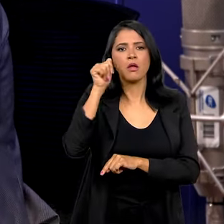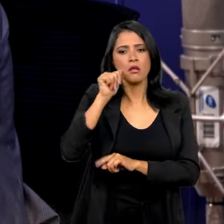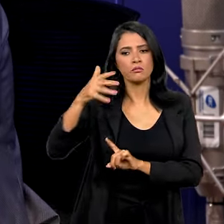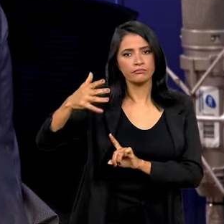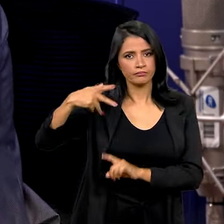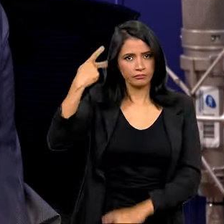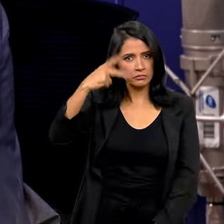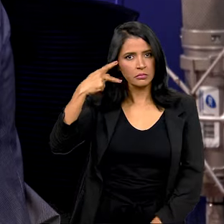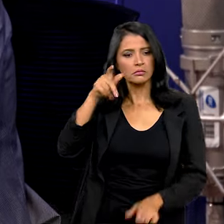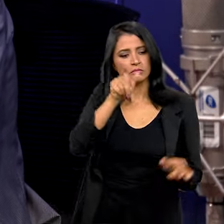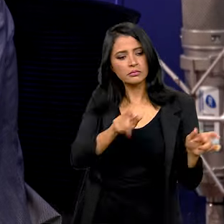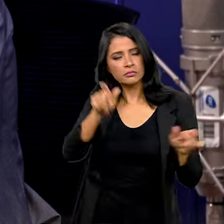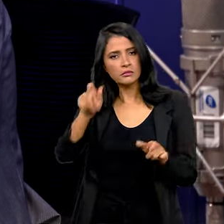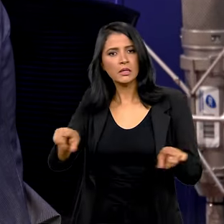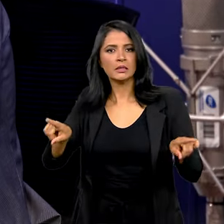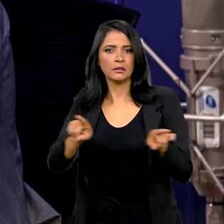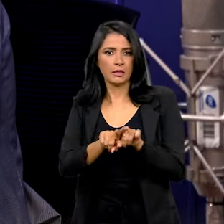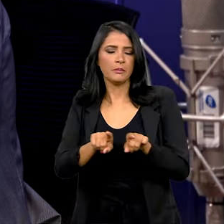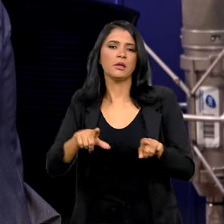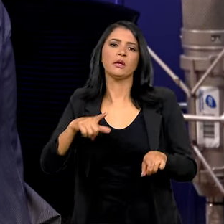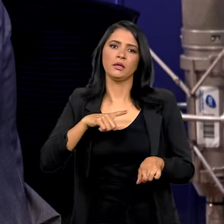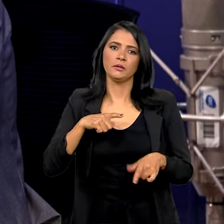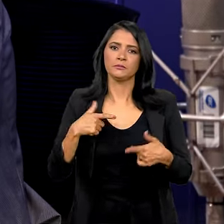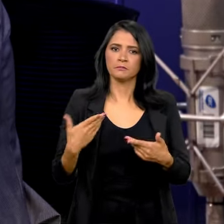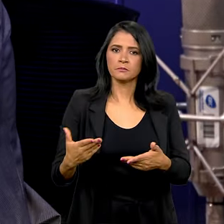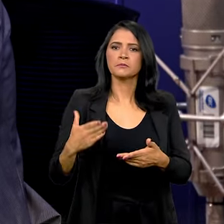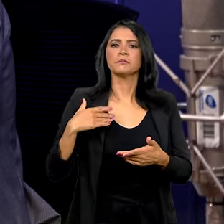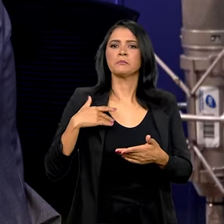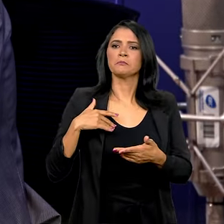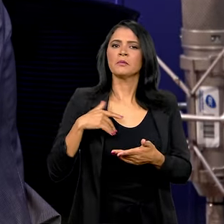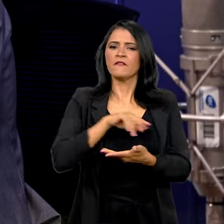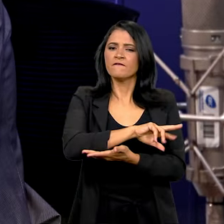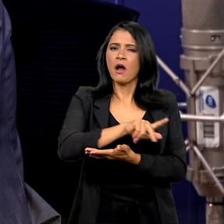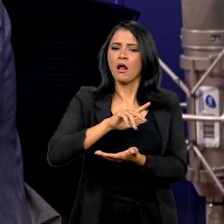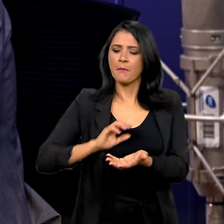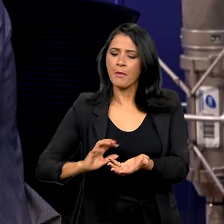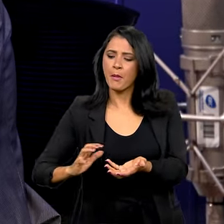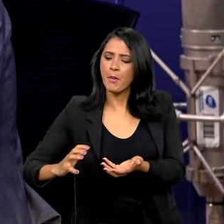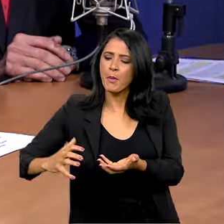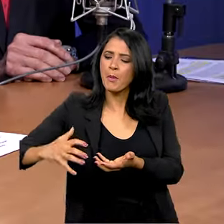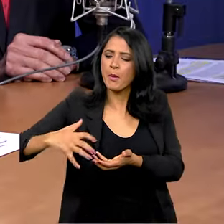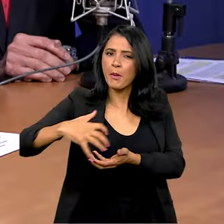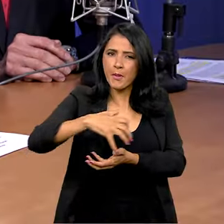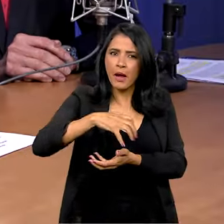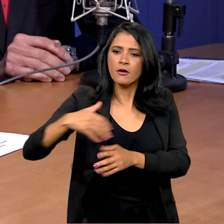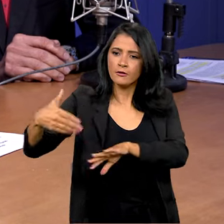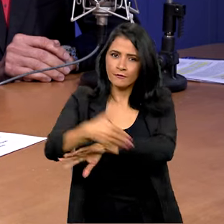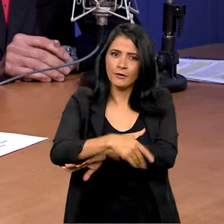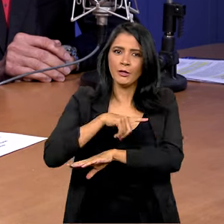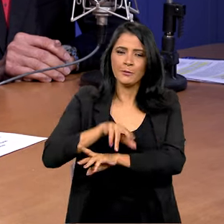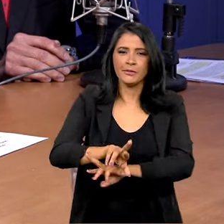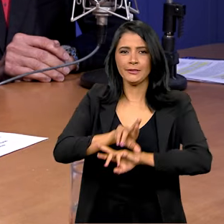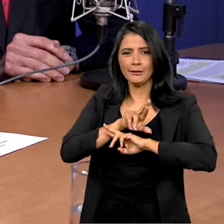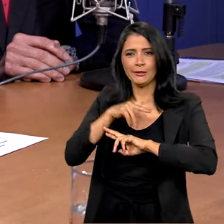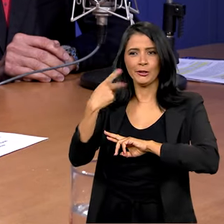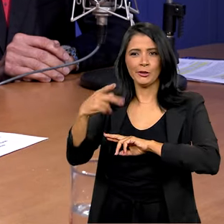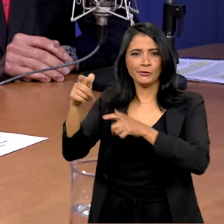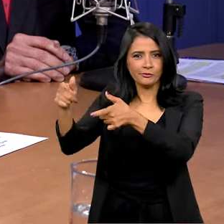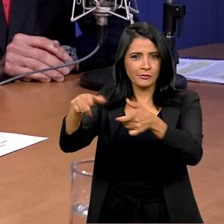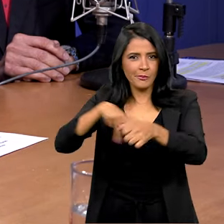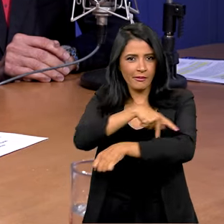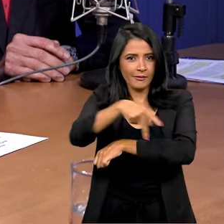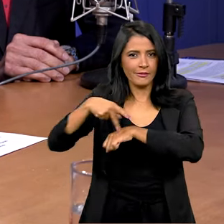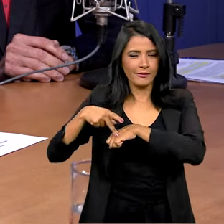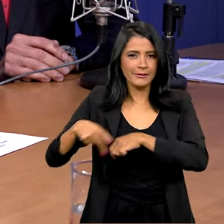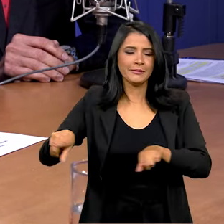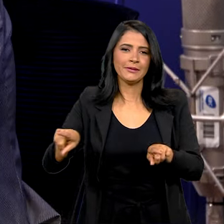parlamentares mulheres tivemos parlamentares de todos os continentes representando os seus parlamentos